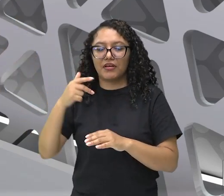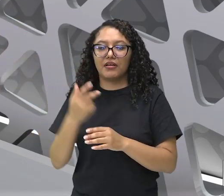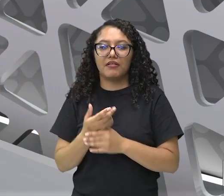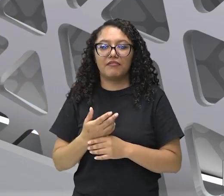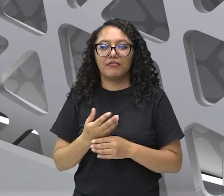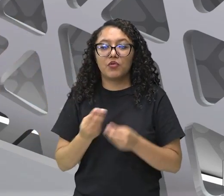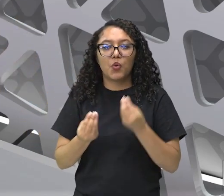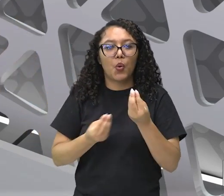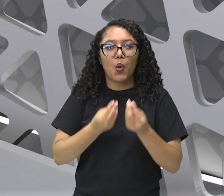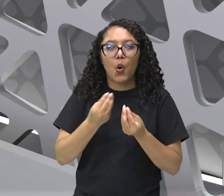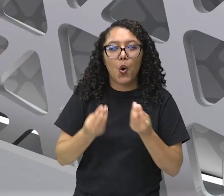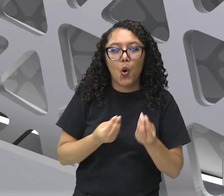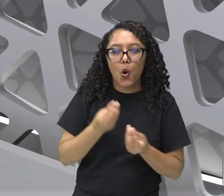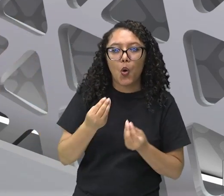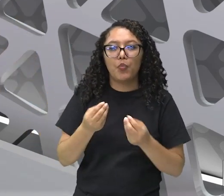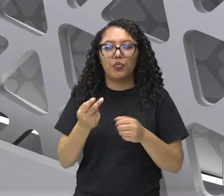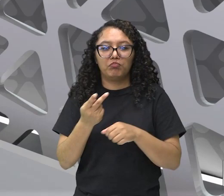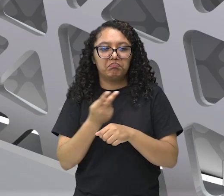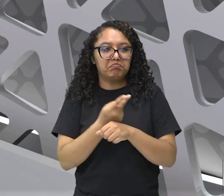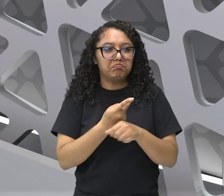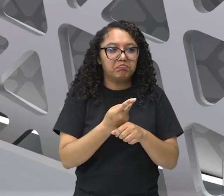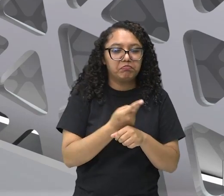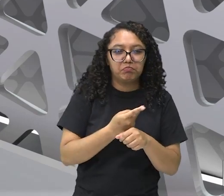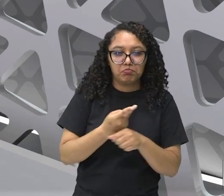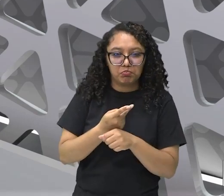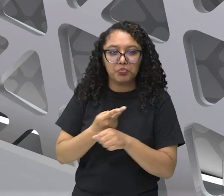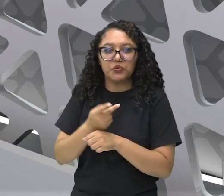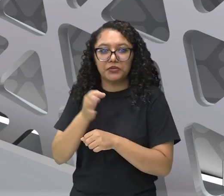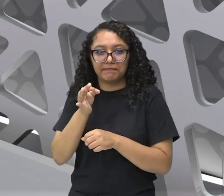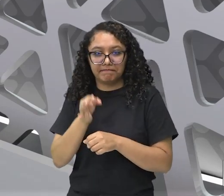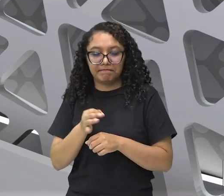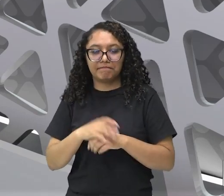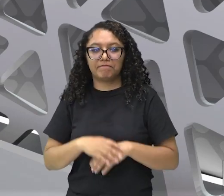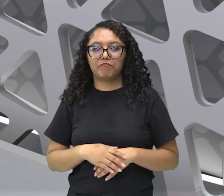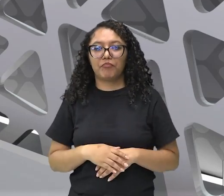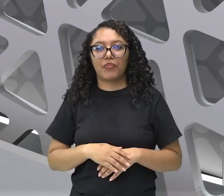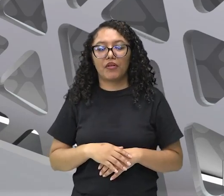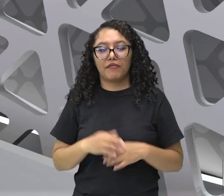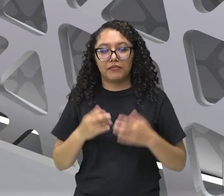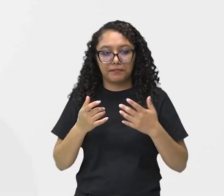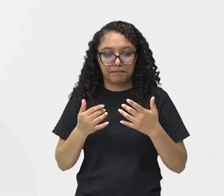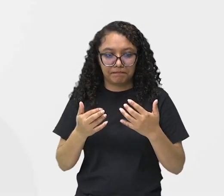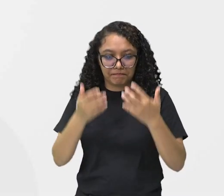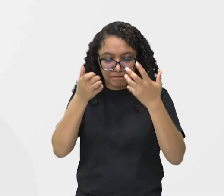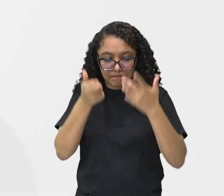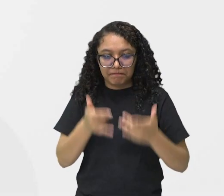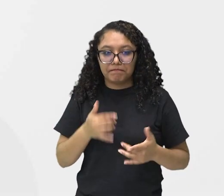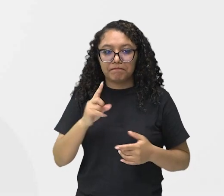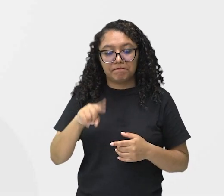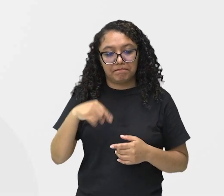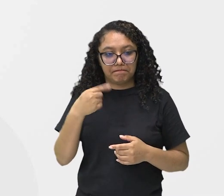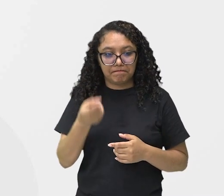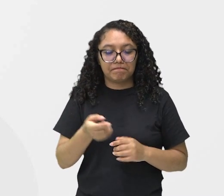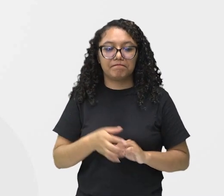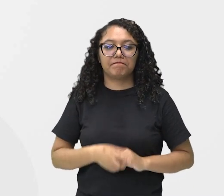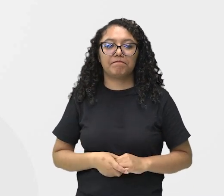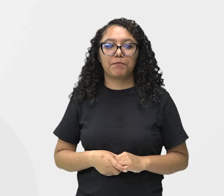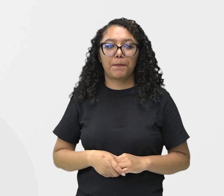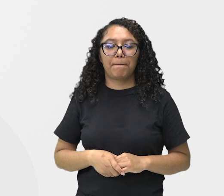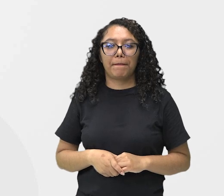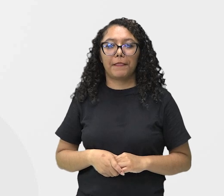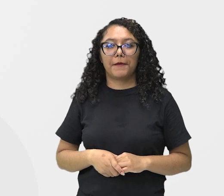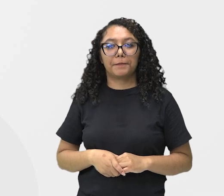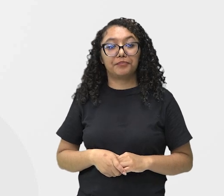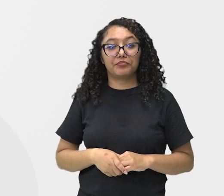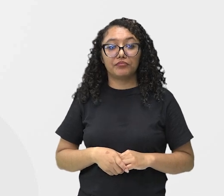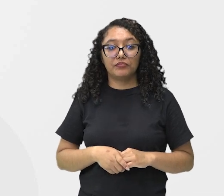para encontrar esta transcendência, certo? Que eu vou falar mais adiante para vocês. E aí nós trouxemos o